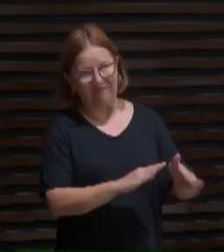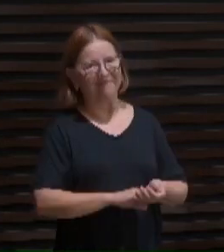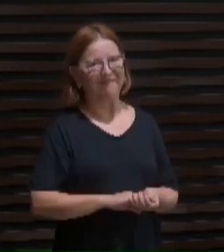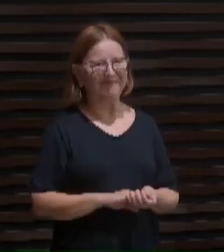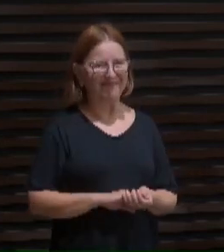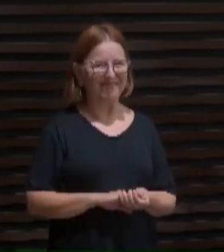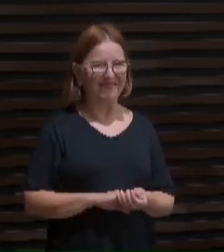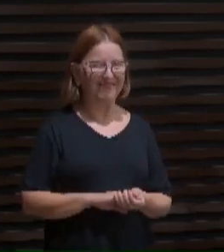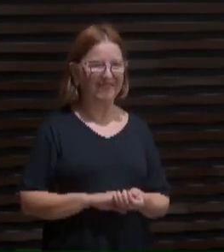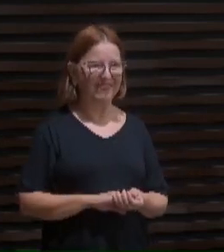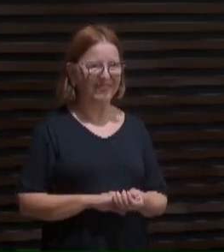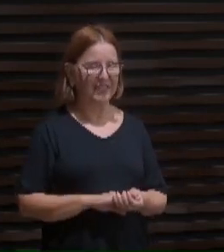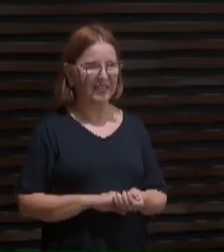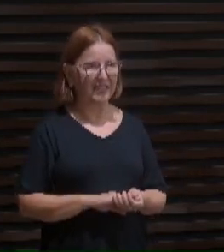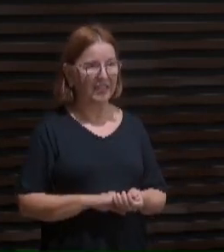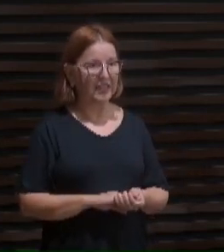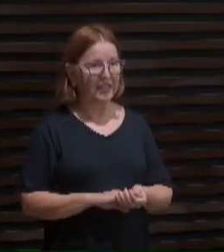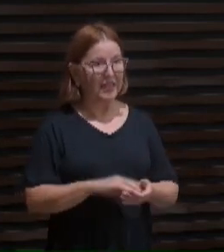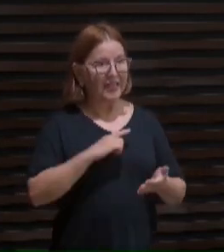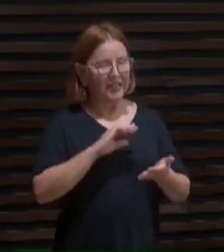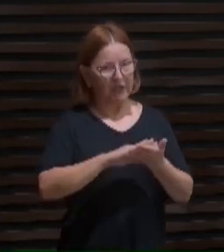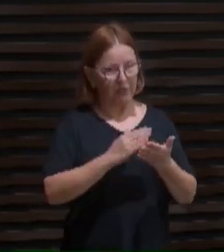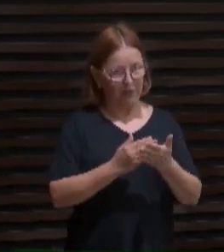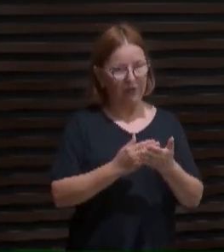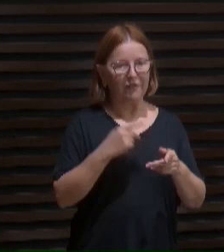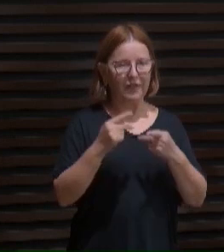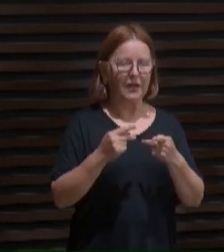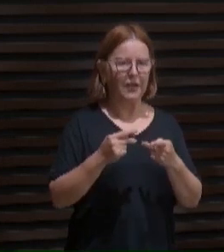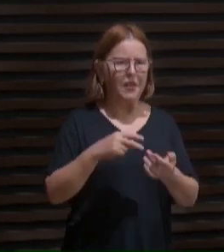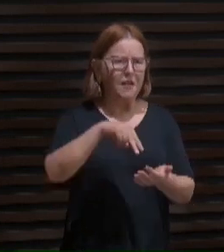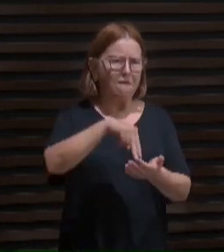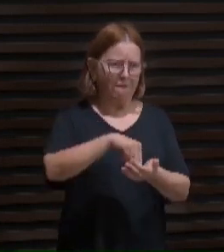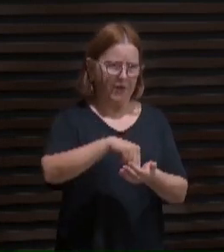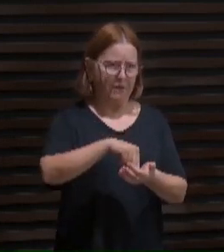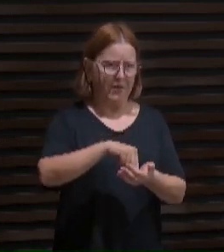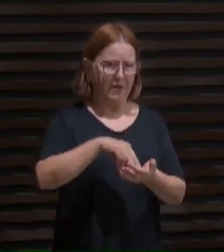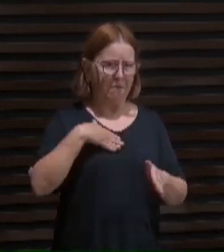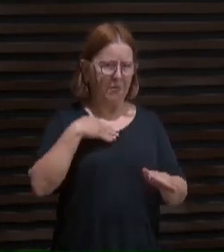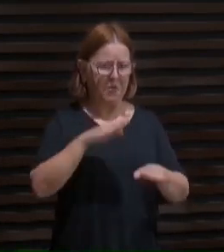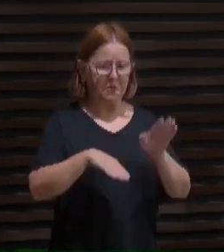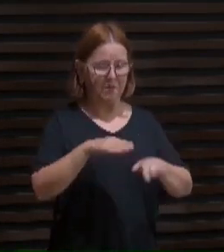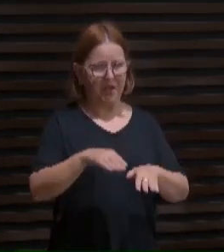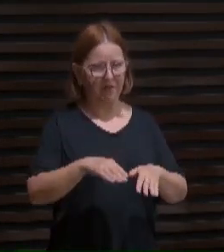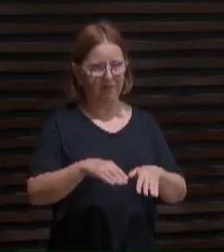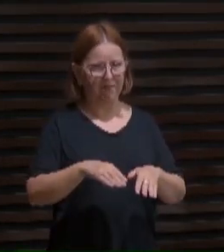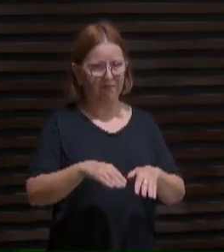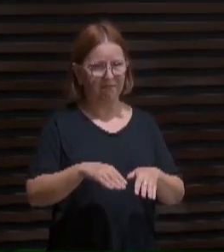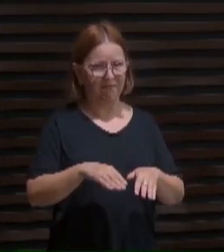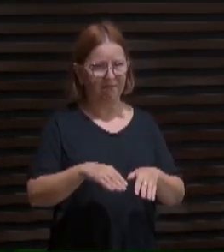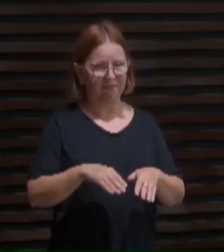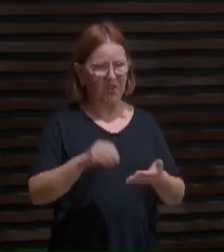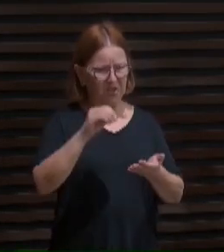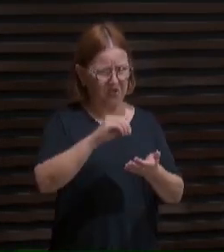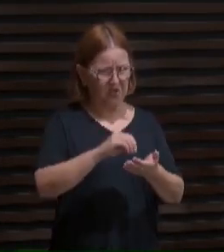firma. Tá bom, essa também tá. Firma os meus passos. Eu gosto mais, ordena, põe ordem nos meus